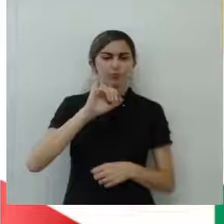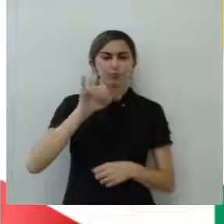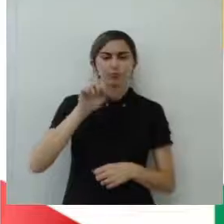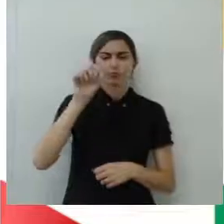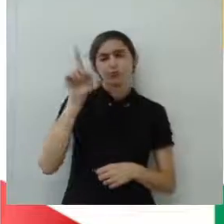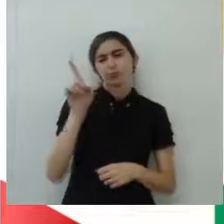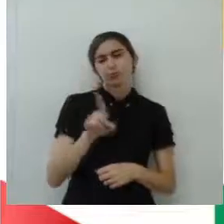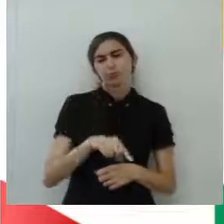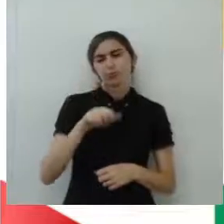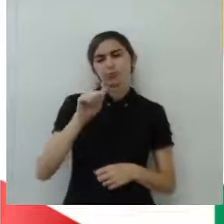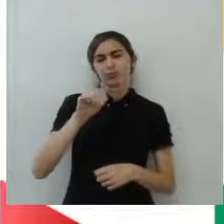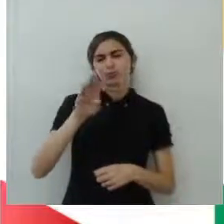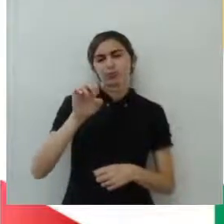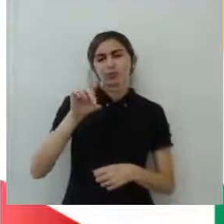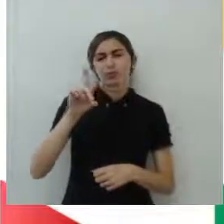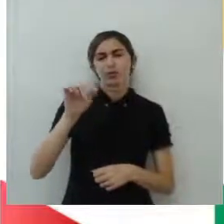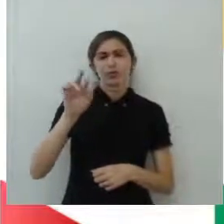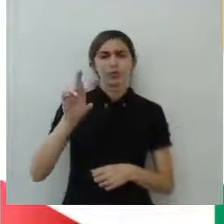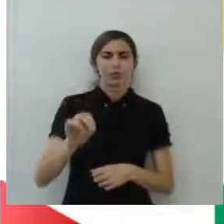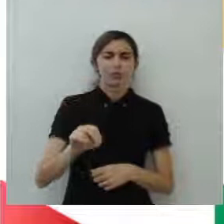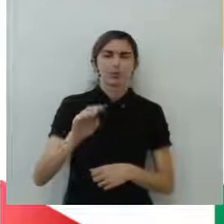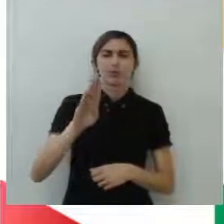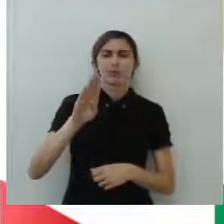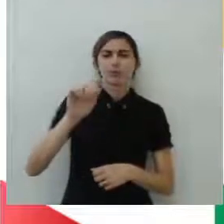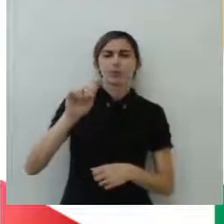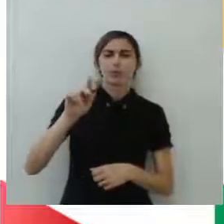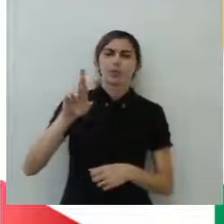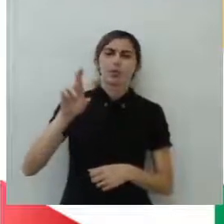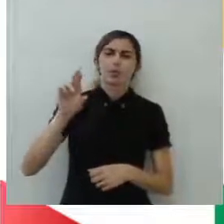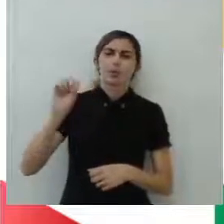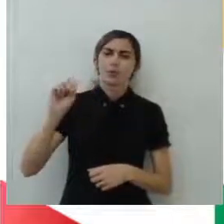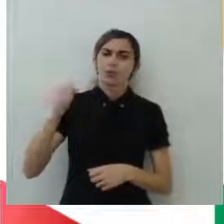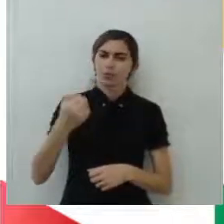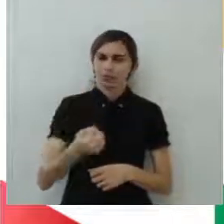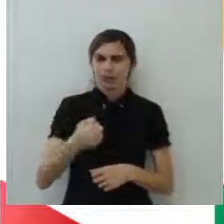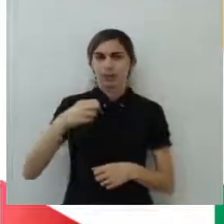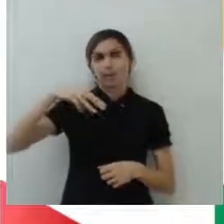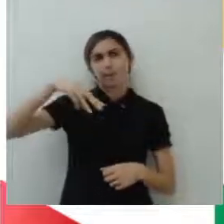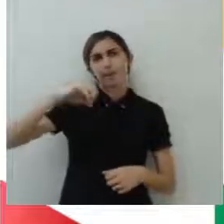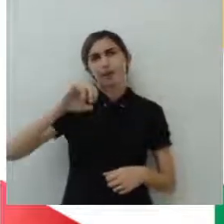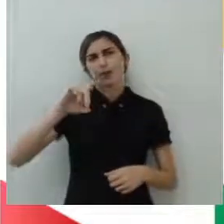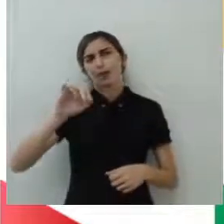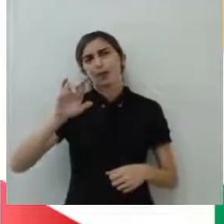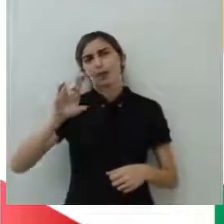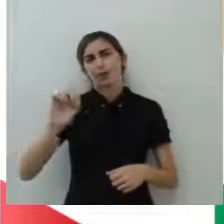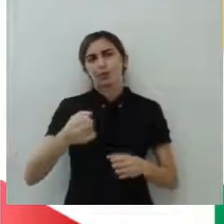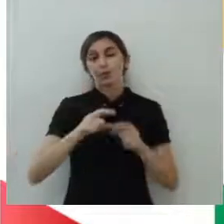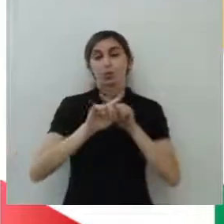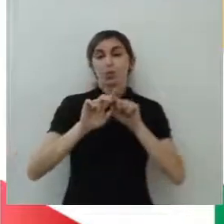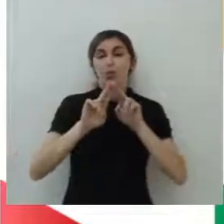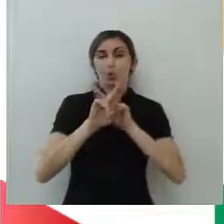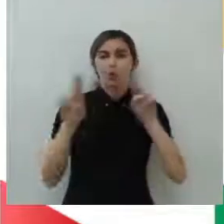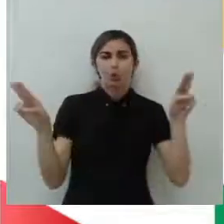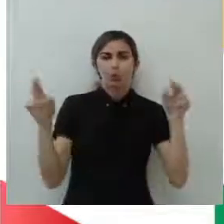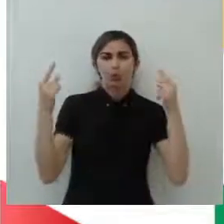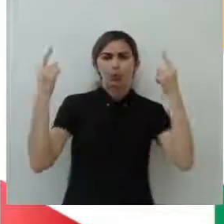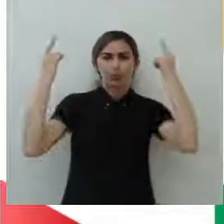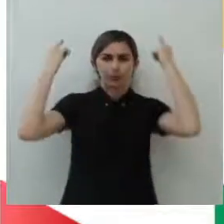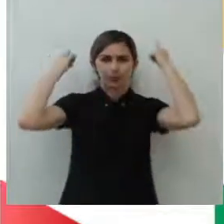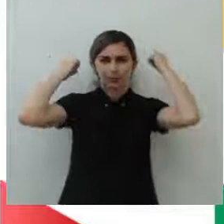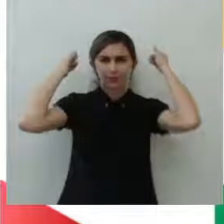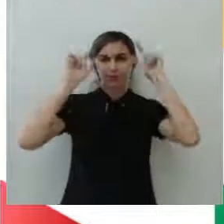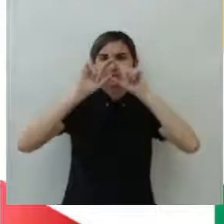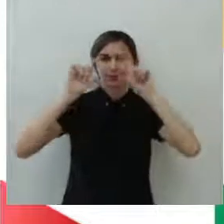José Abelardo Barbosa de Medeiros. Esse nome grandão aí é do nosso querido